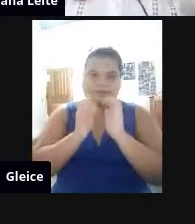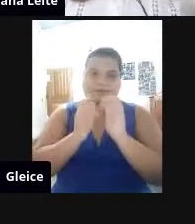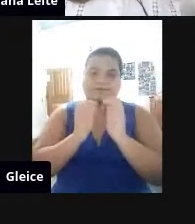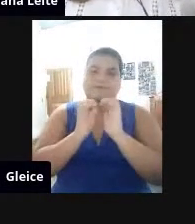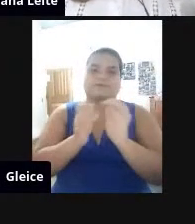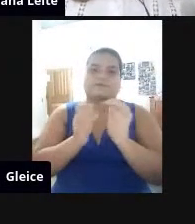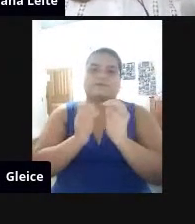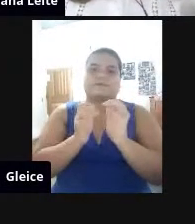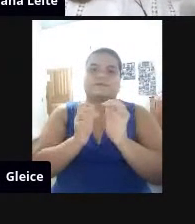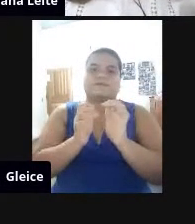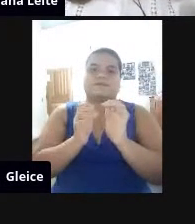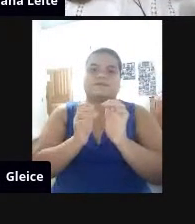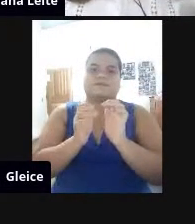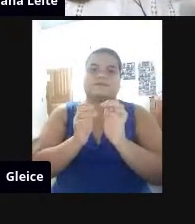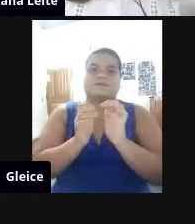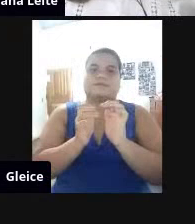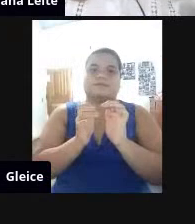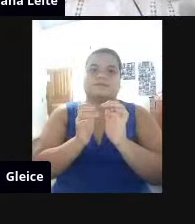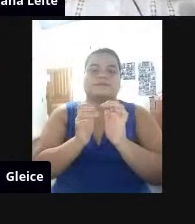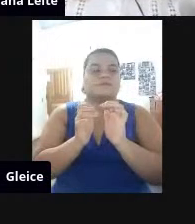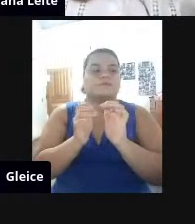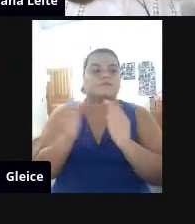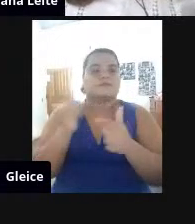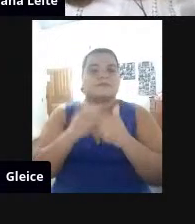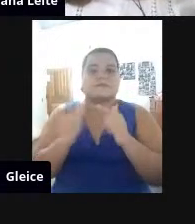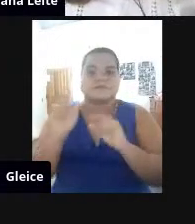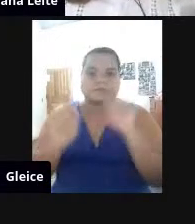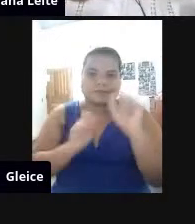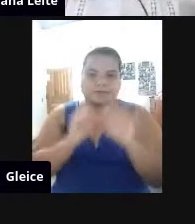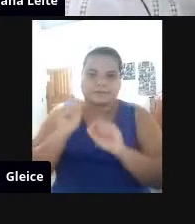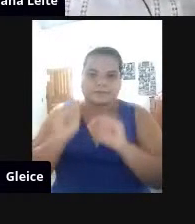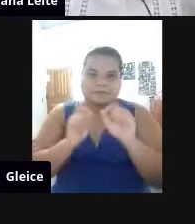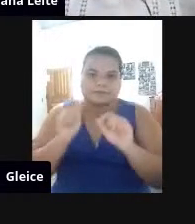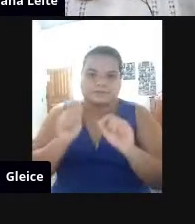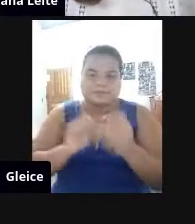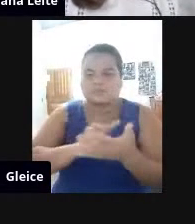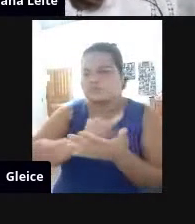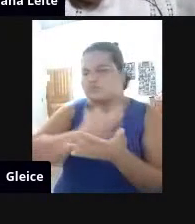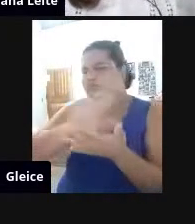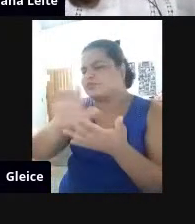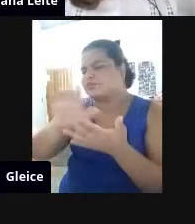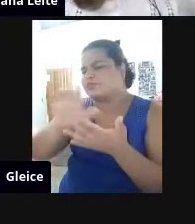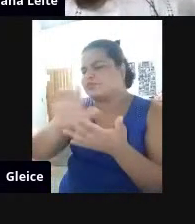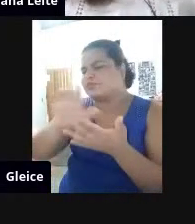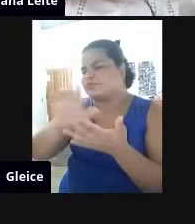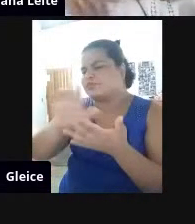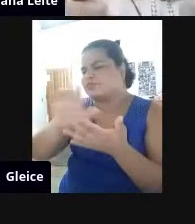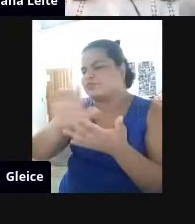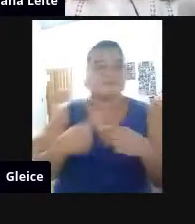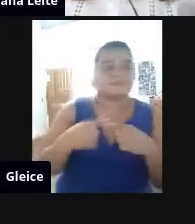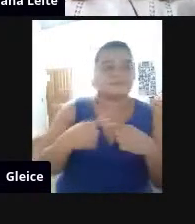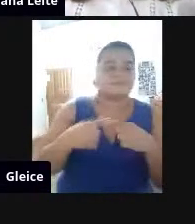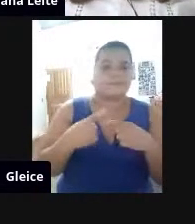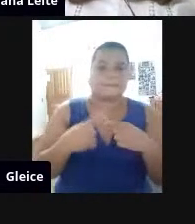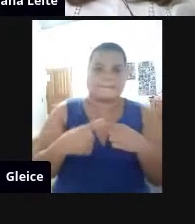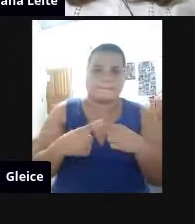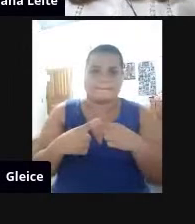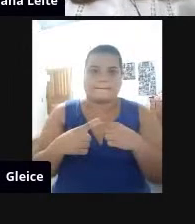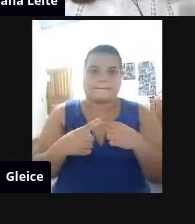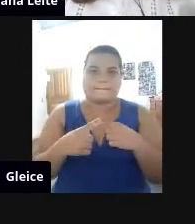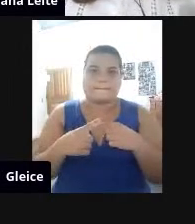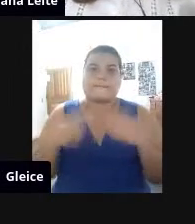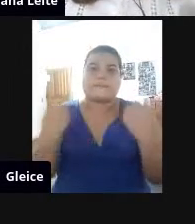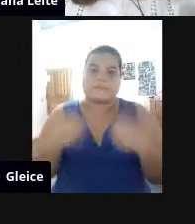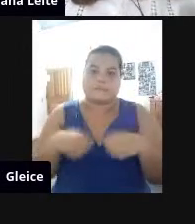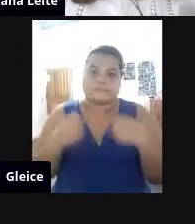nas vias de detoxificação. Então, em várias delas, tá? Porque essas vias, elas são dependentes da nutrição,